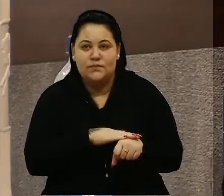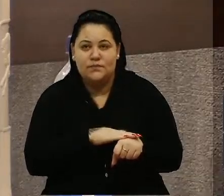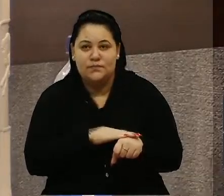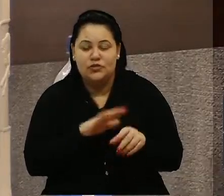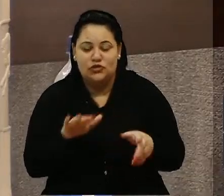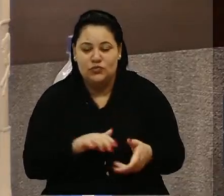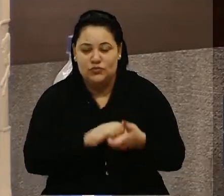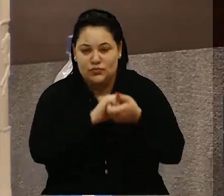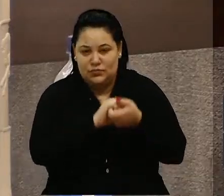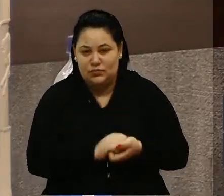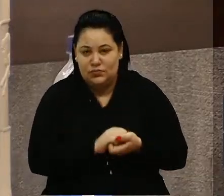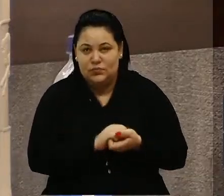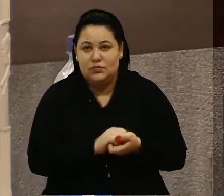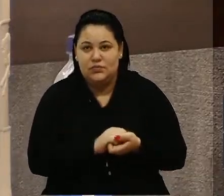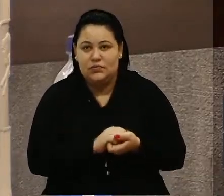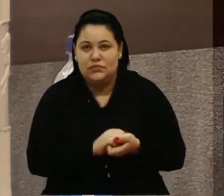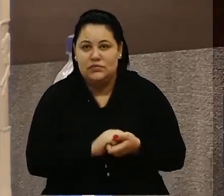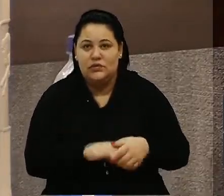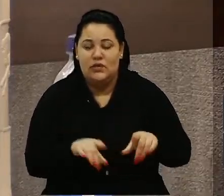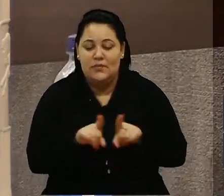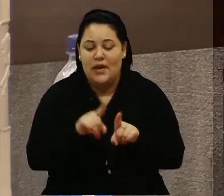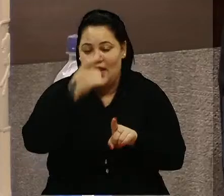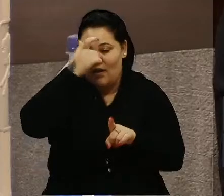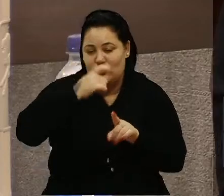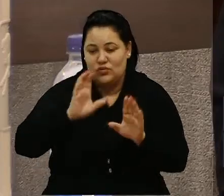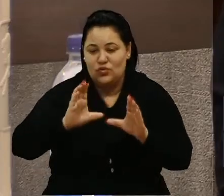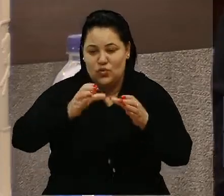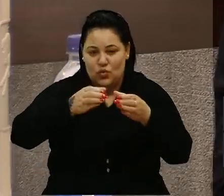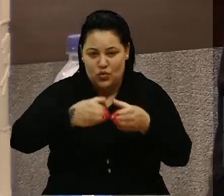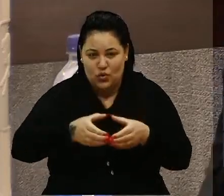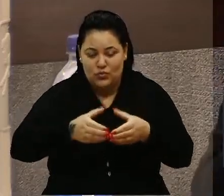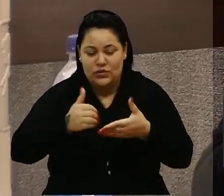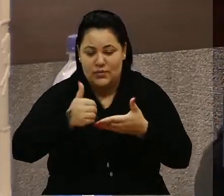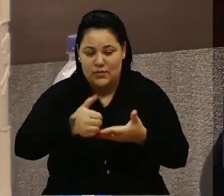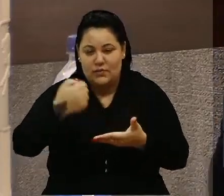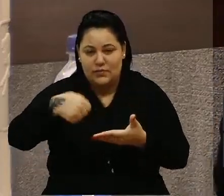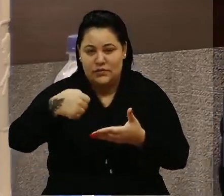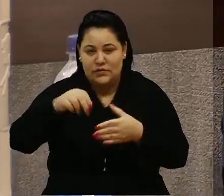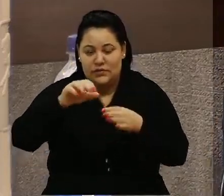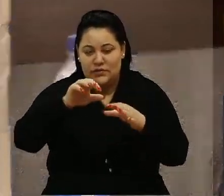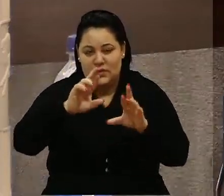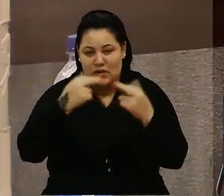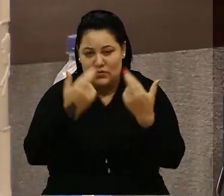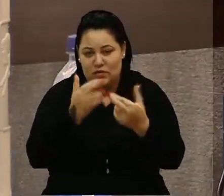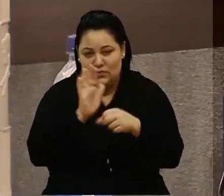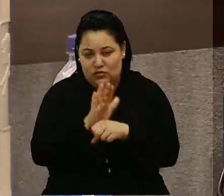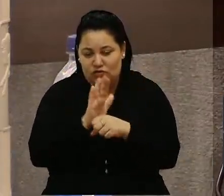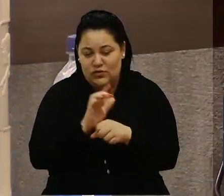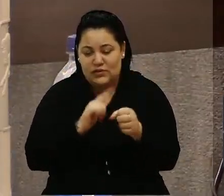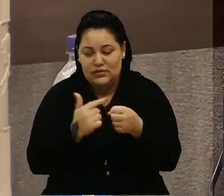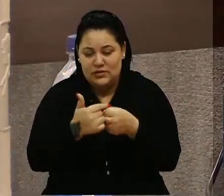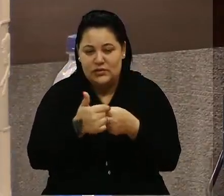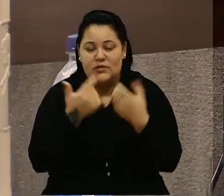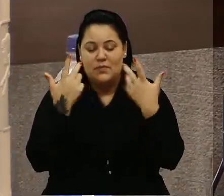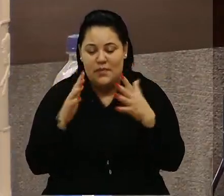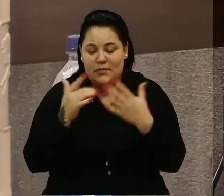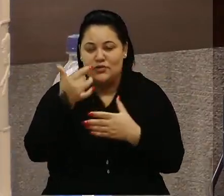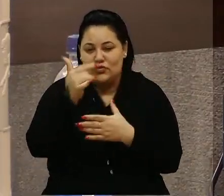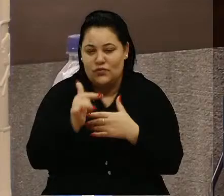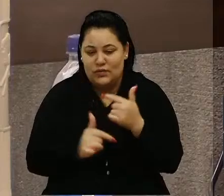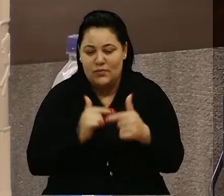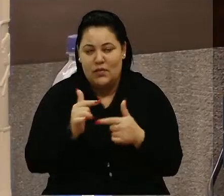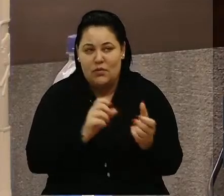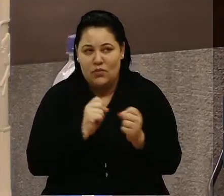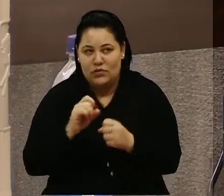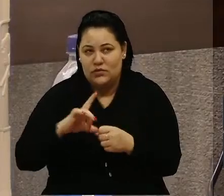forças que existem têm que se unir para ajudar a nossa cidade. Então, parabéns novamente pelo trabalho e pode ter certeza que nós aqui